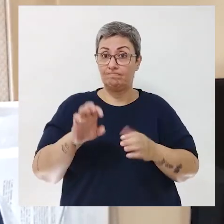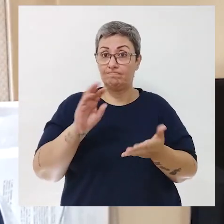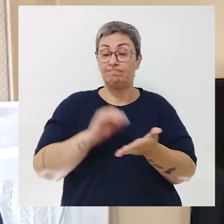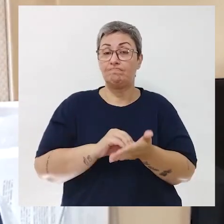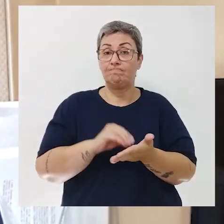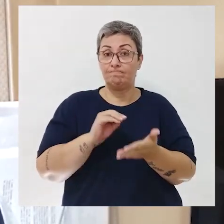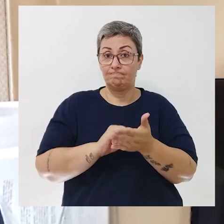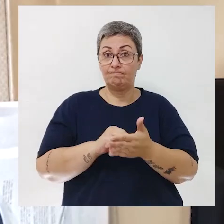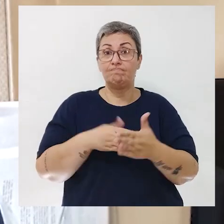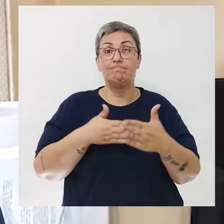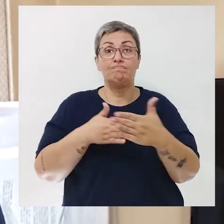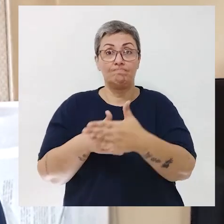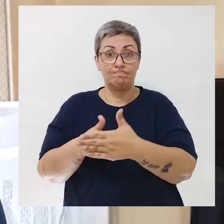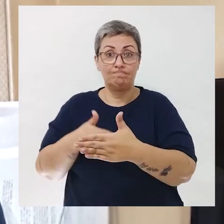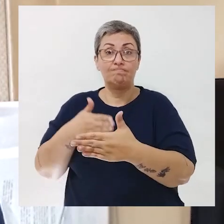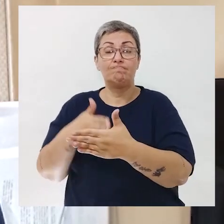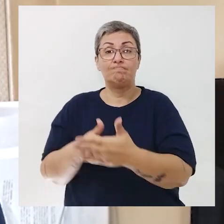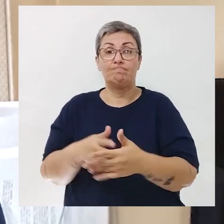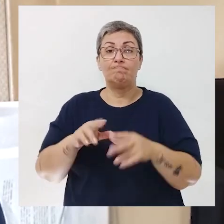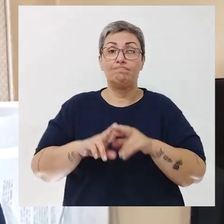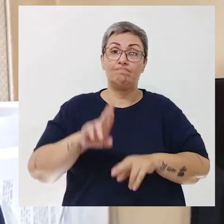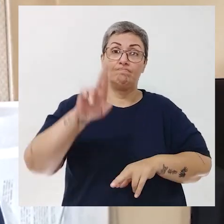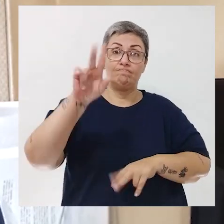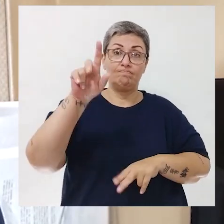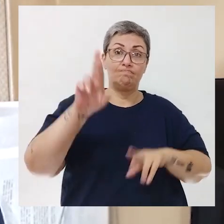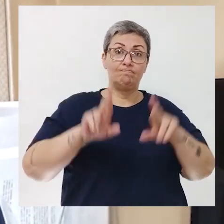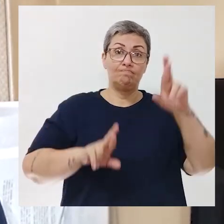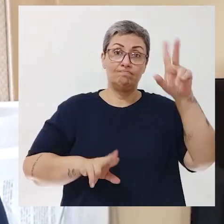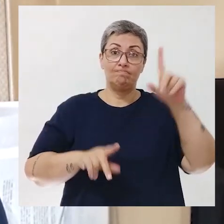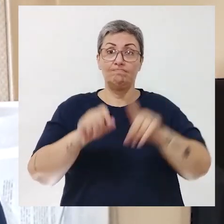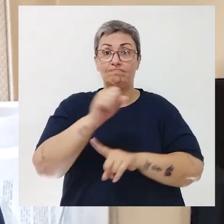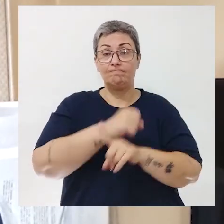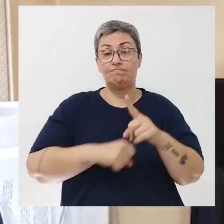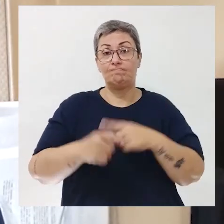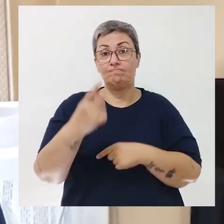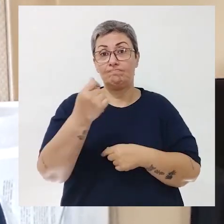infraestrutura limitada, né? E diferenças